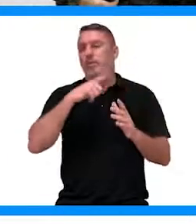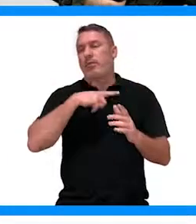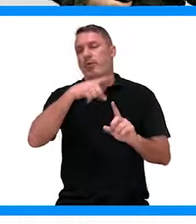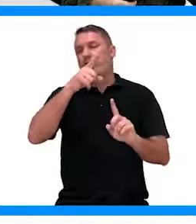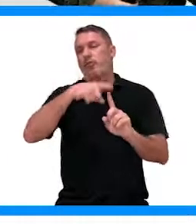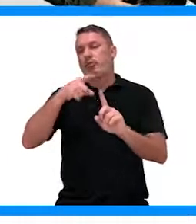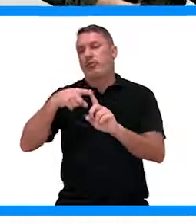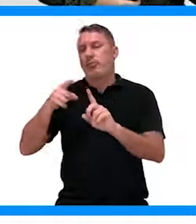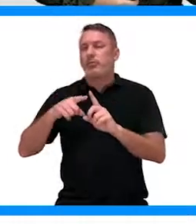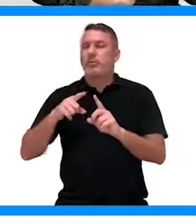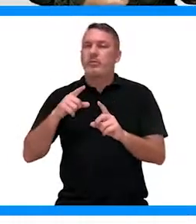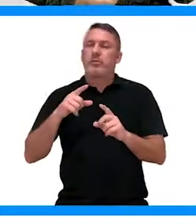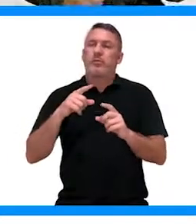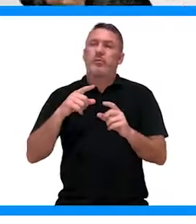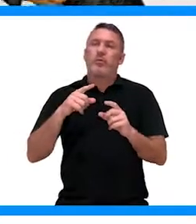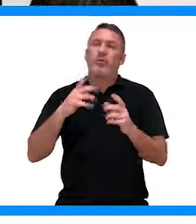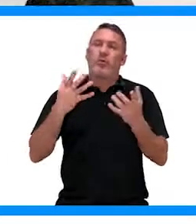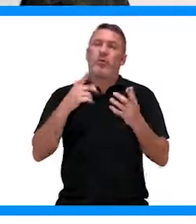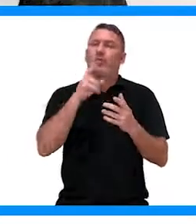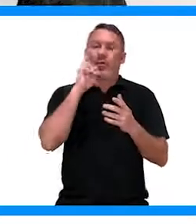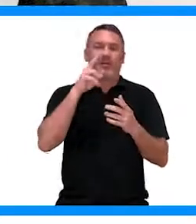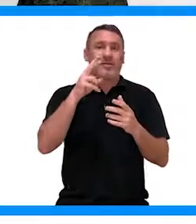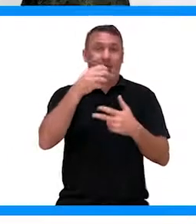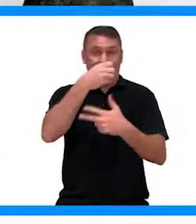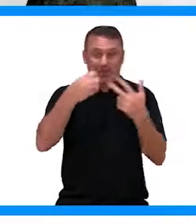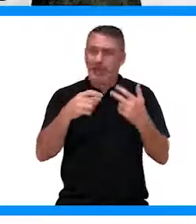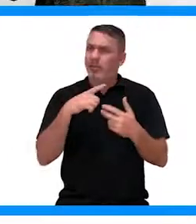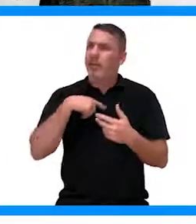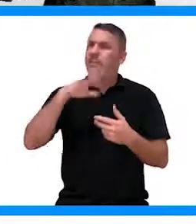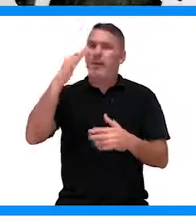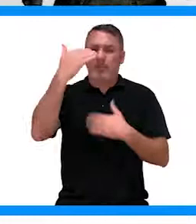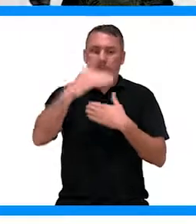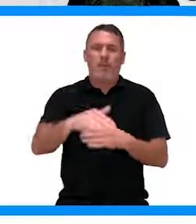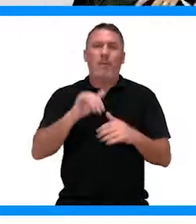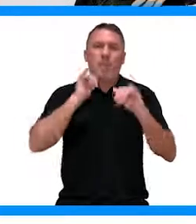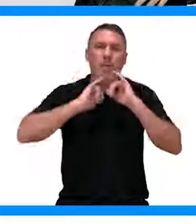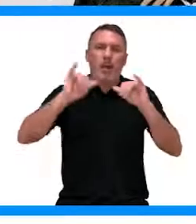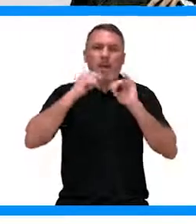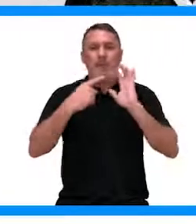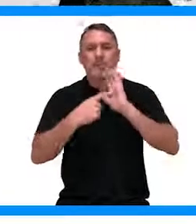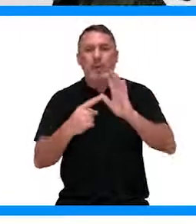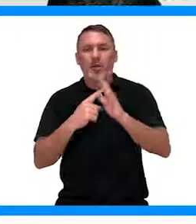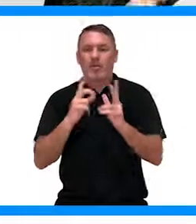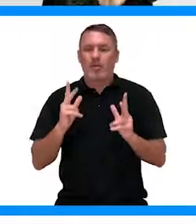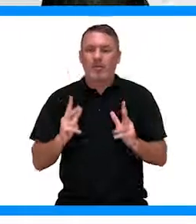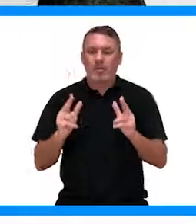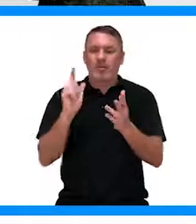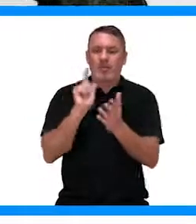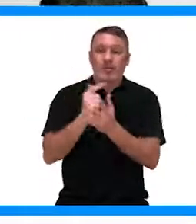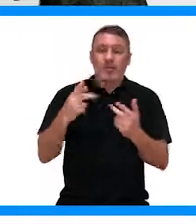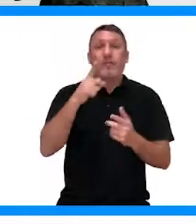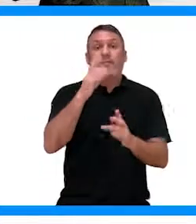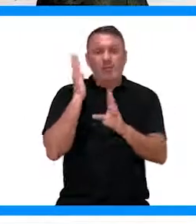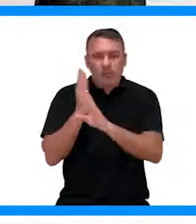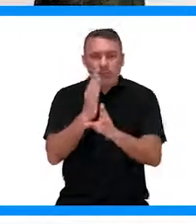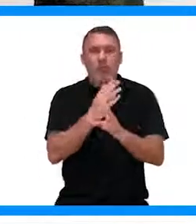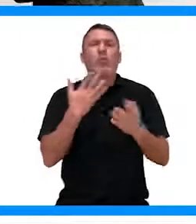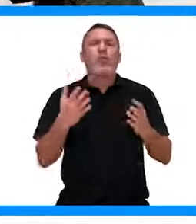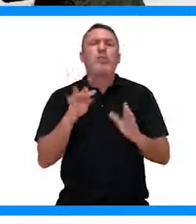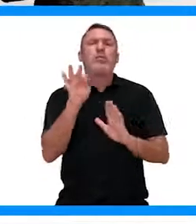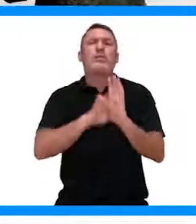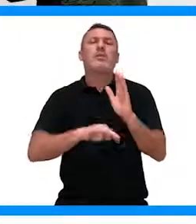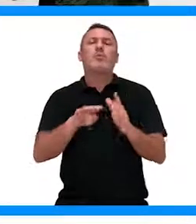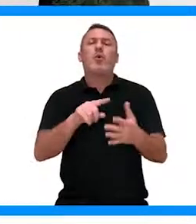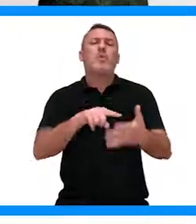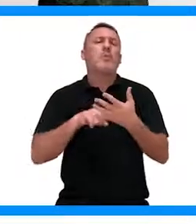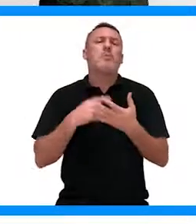gênero textual que cai muito no Enem. A gente tem muitas propagandas no Enem e ali o estudante tem que identificar qual é a